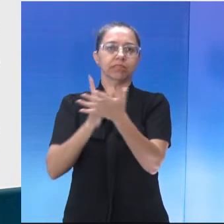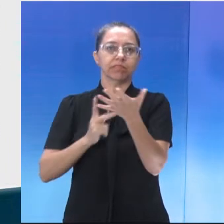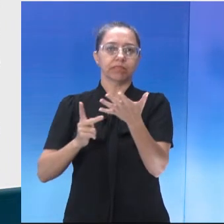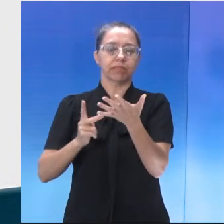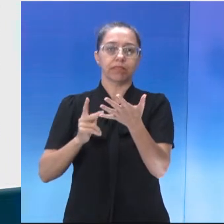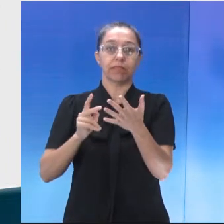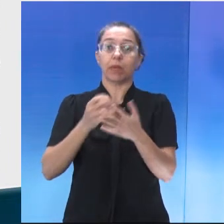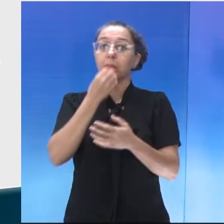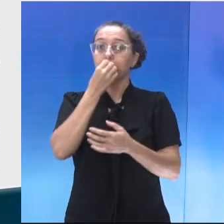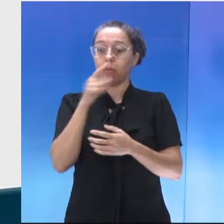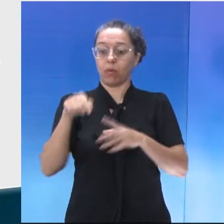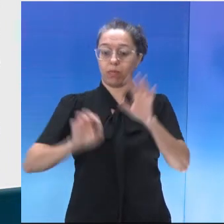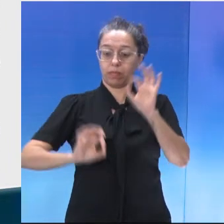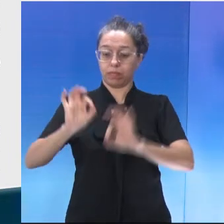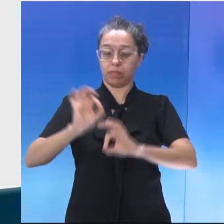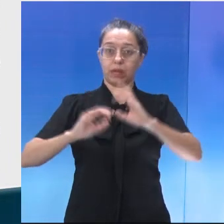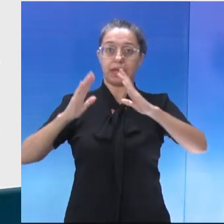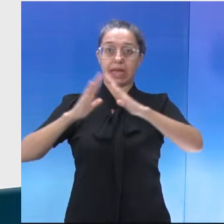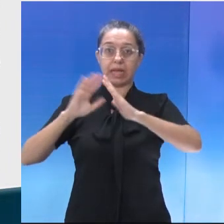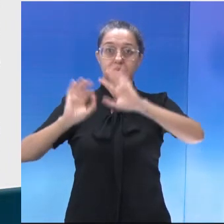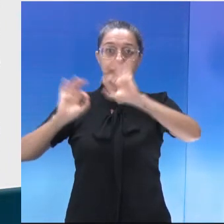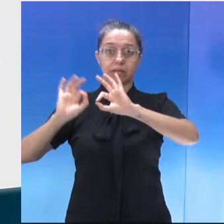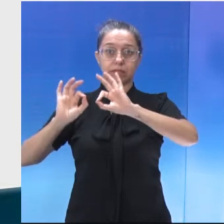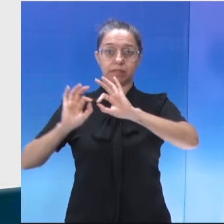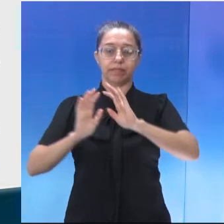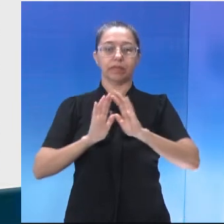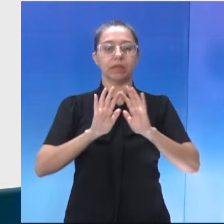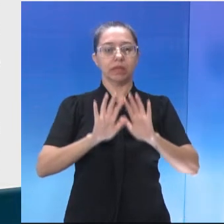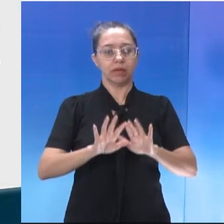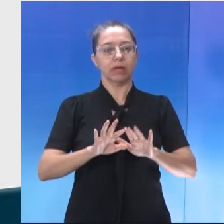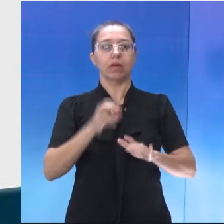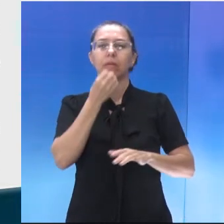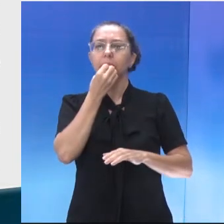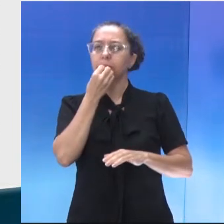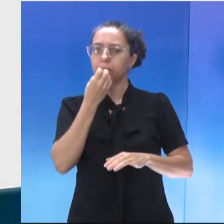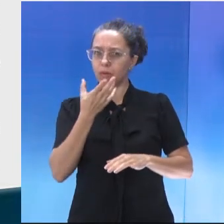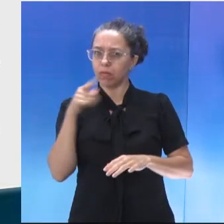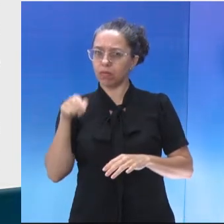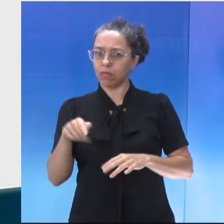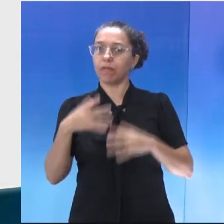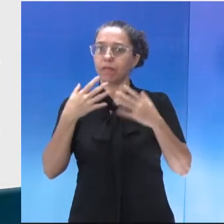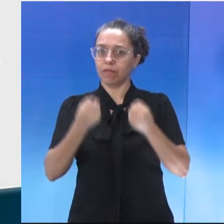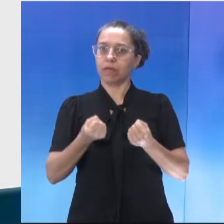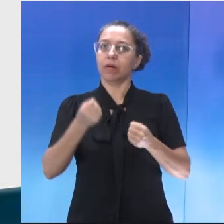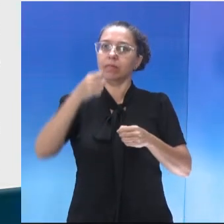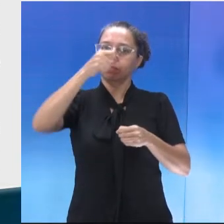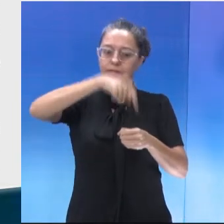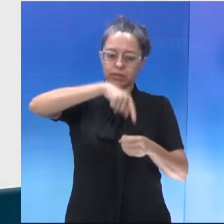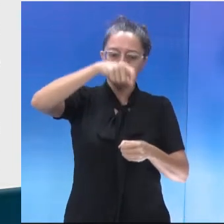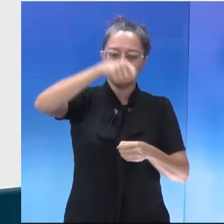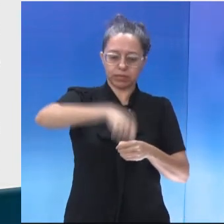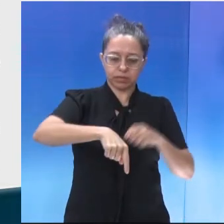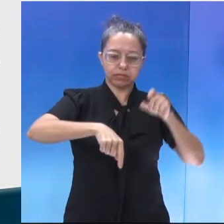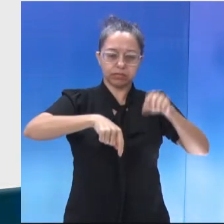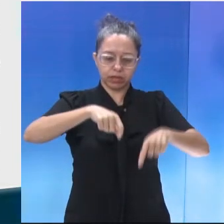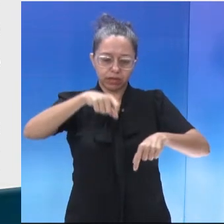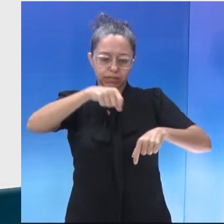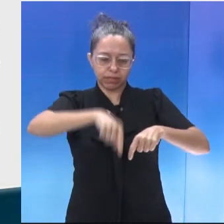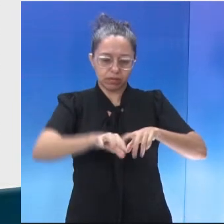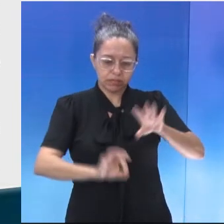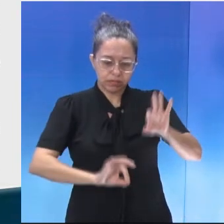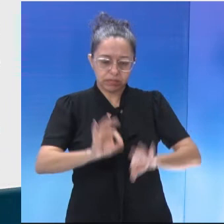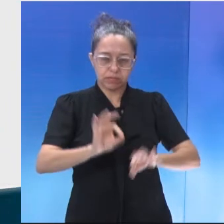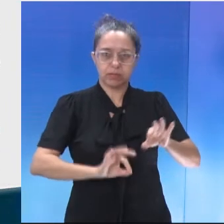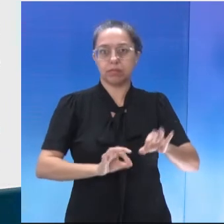momento, era feita a propagação dessas espécies. Já que ela é boa, vão plantar mais elas do que outras, né? É para